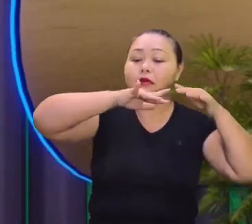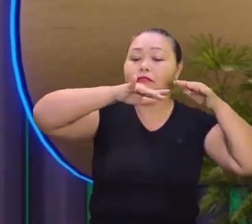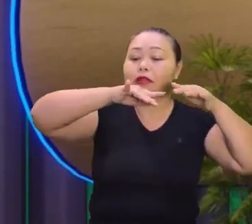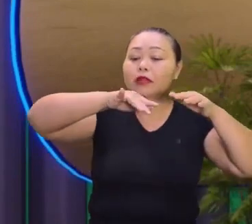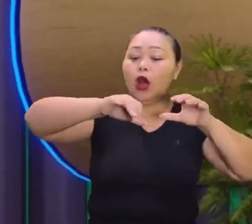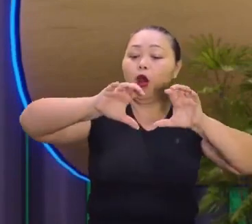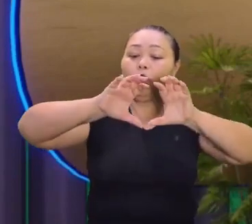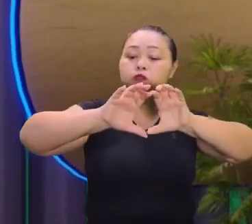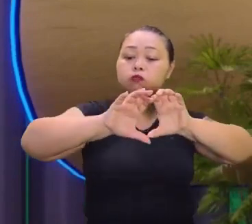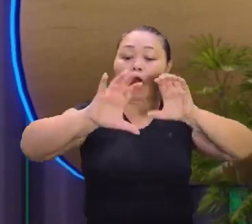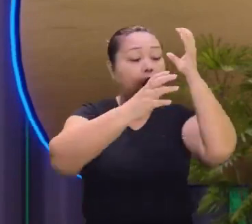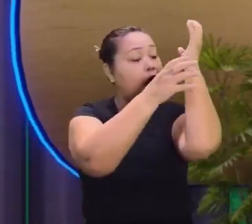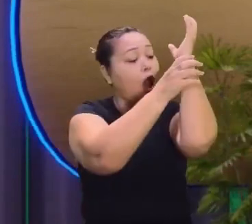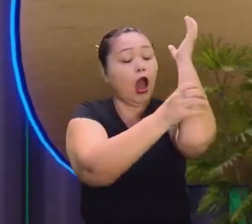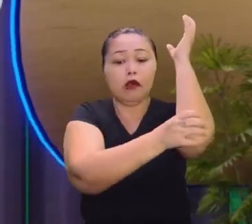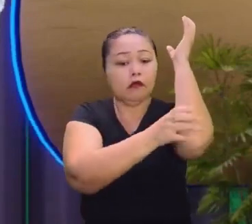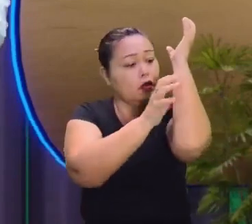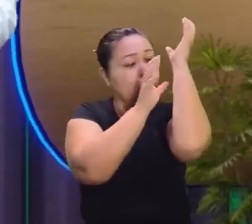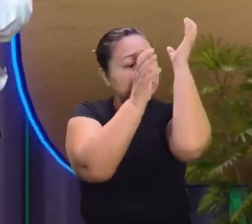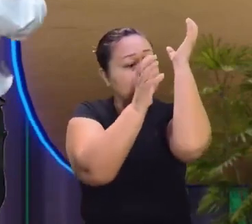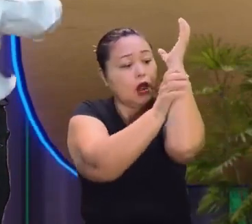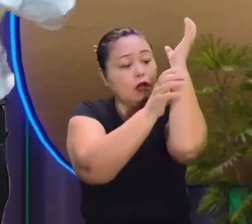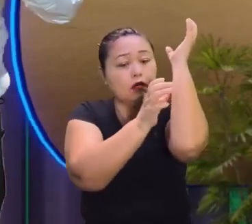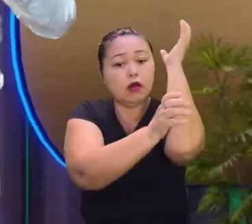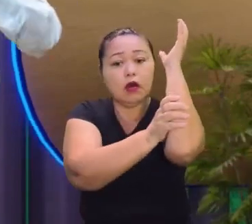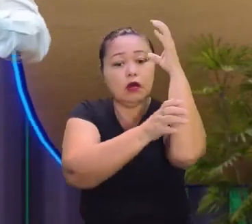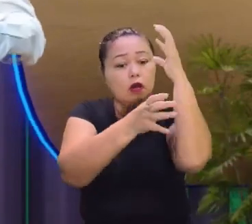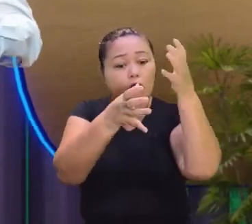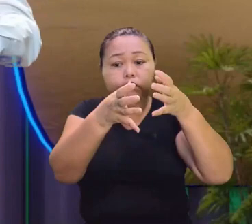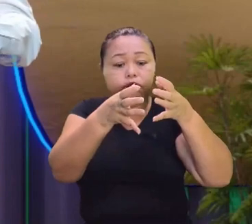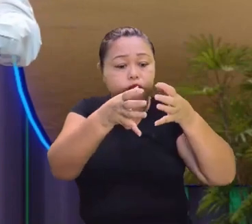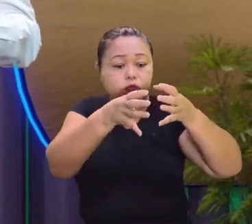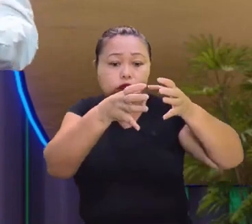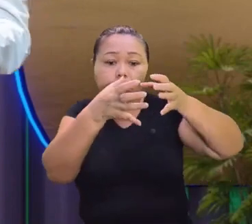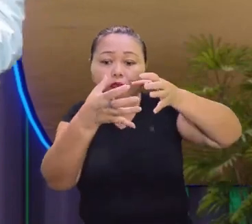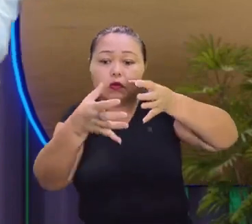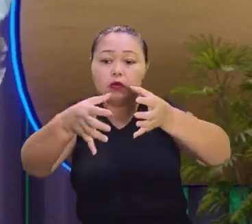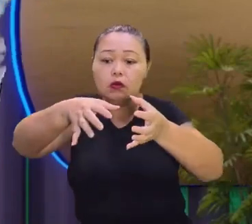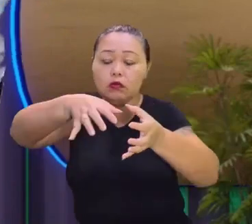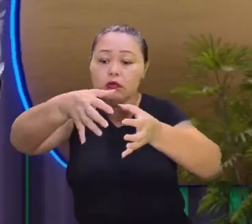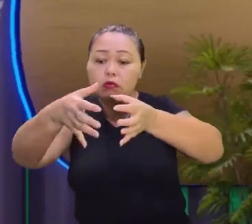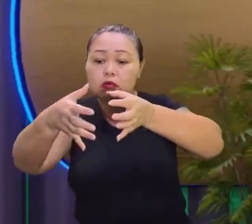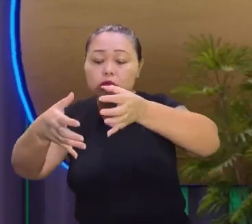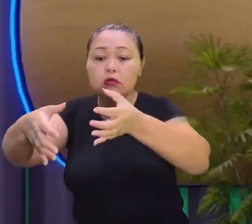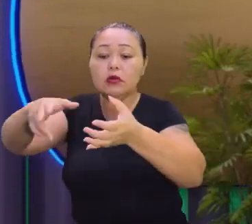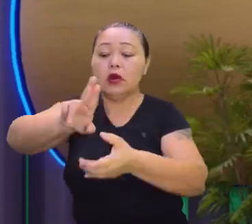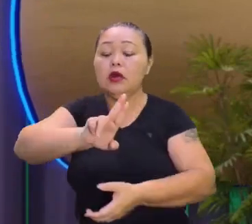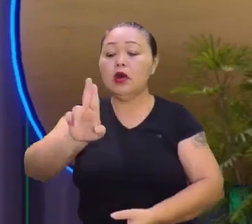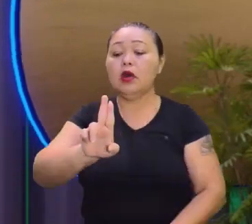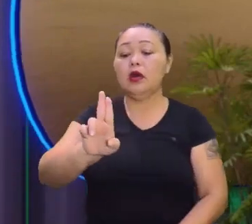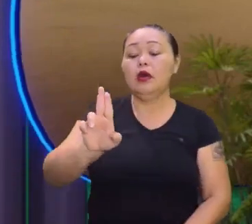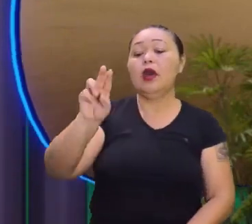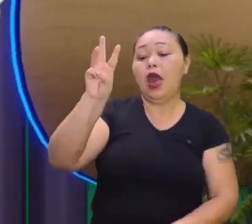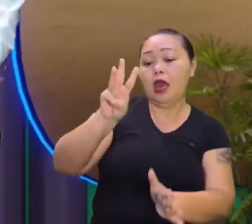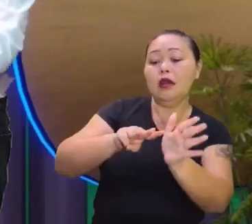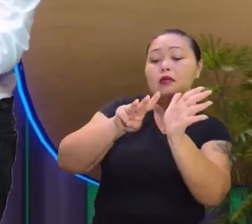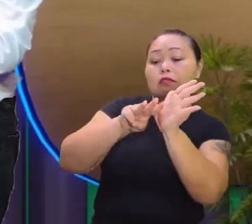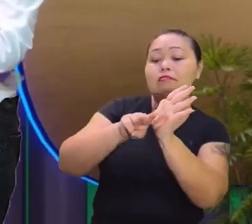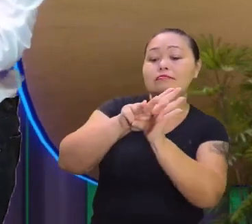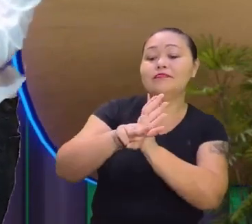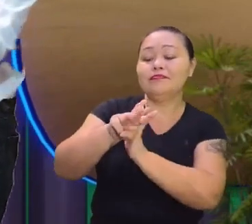descendo muitos troncos de árvore. E árvores grandes. Olha que interessante. Por isso que o nome era Rio